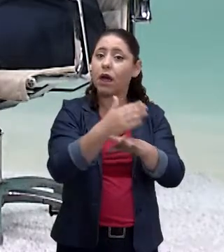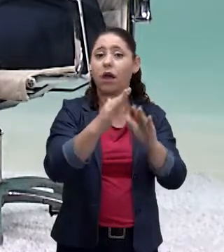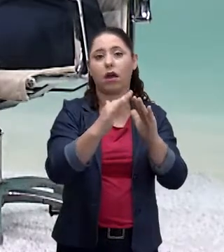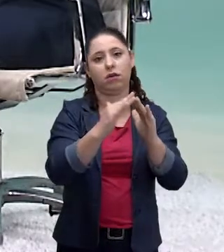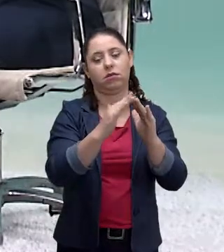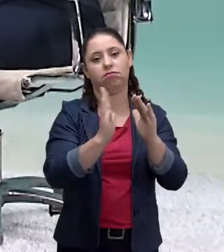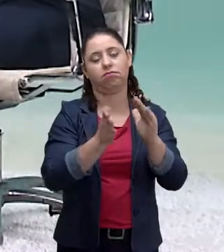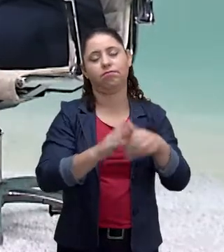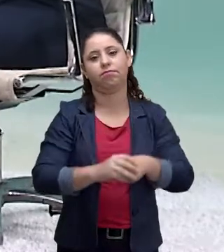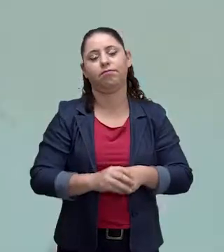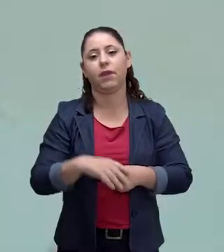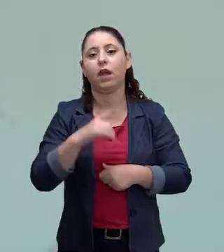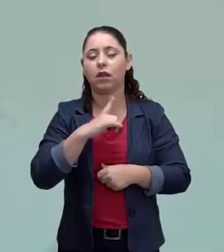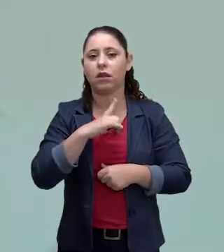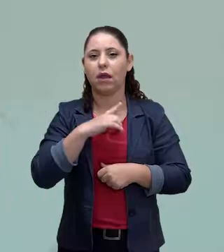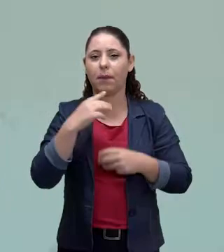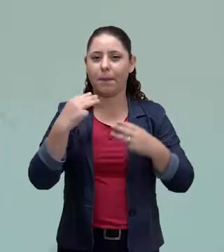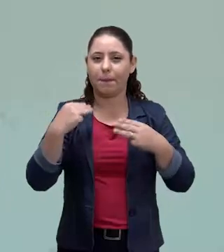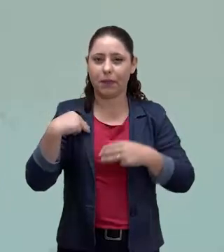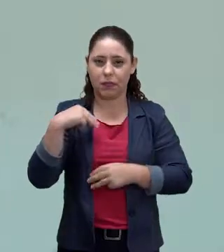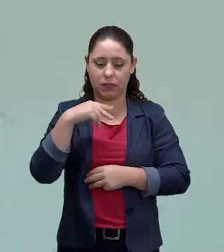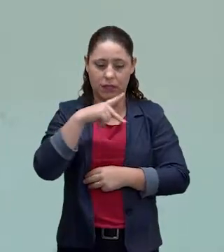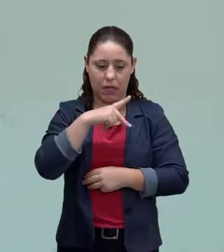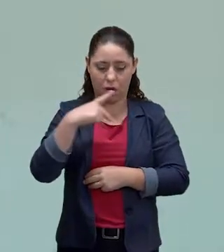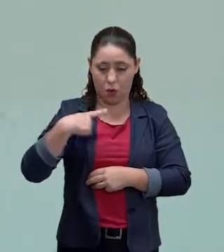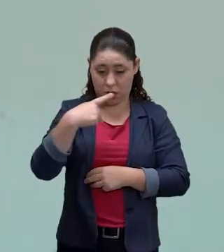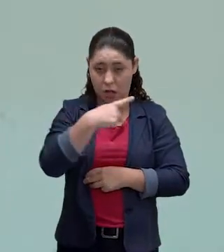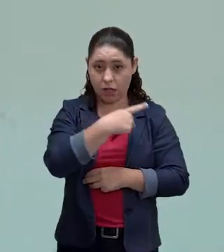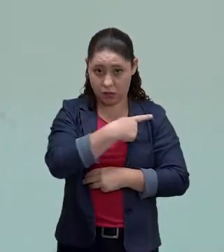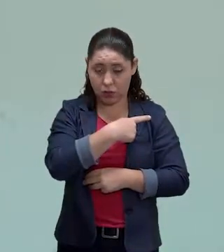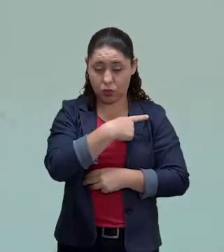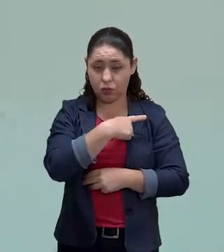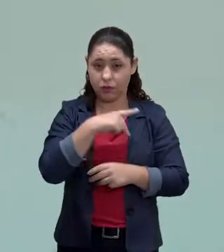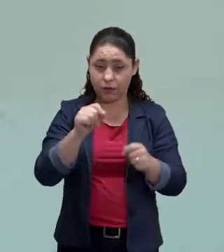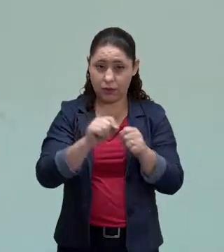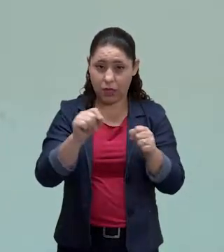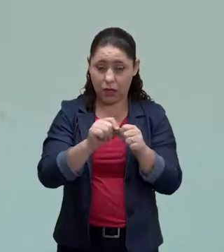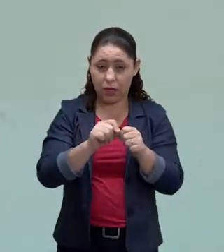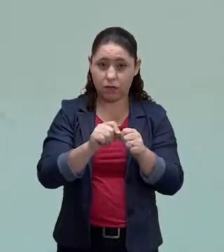procedimento pelo Núcleo da Saúde e fizemos várias